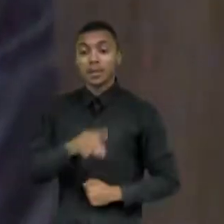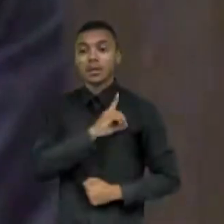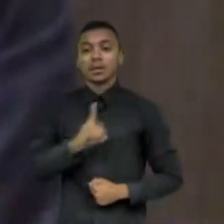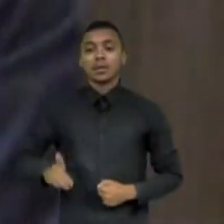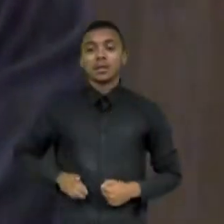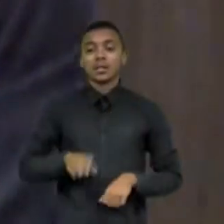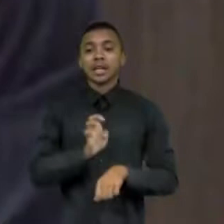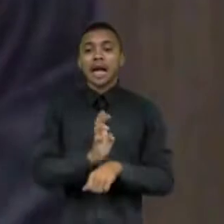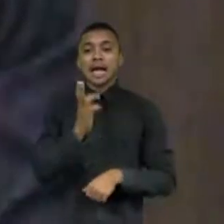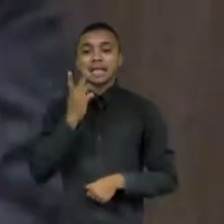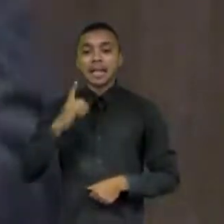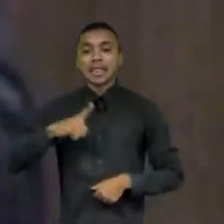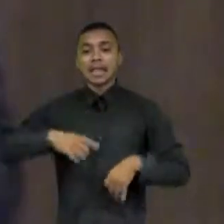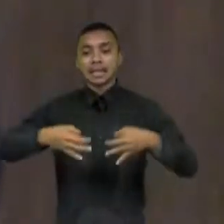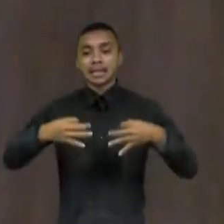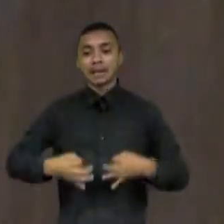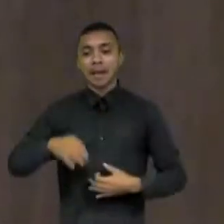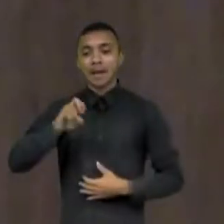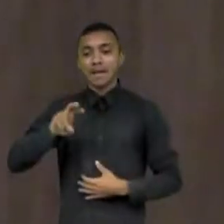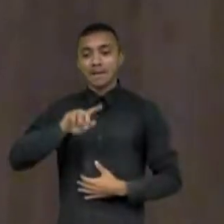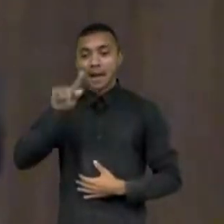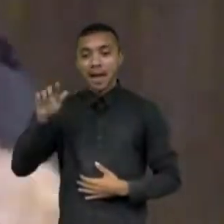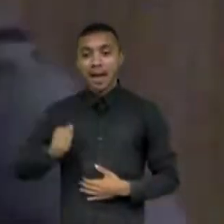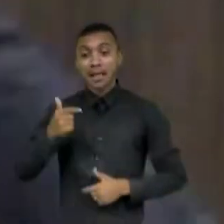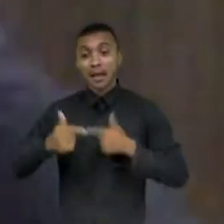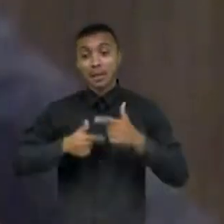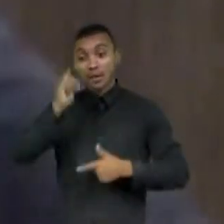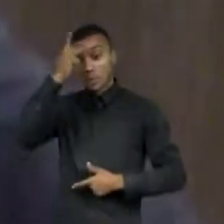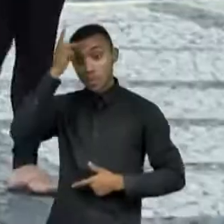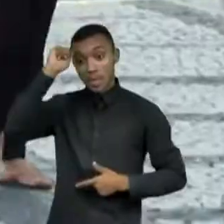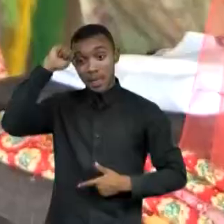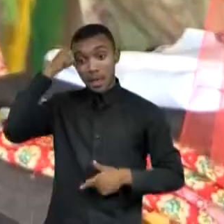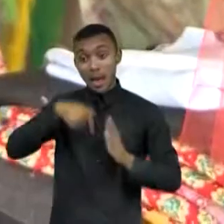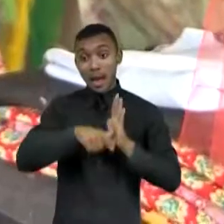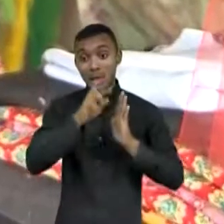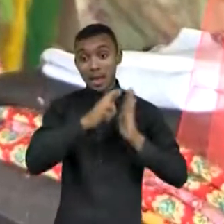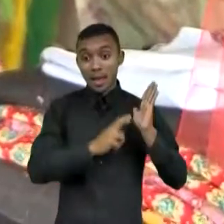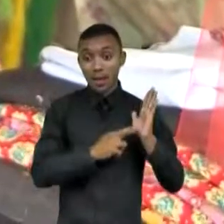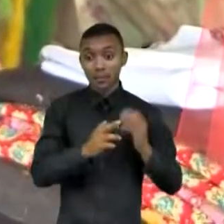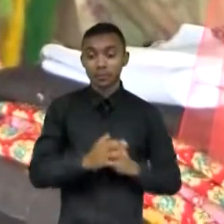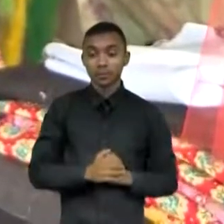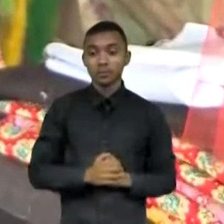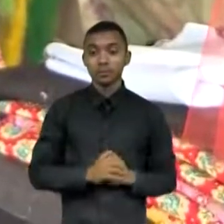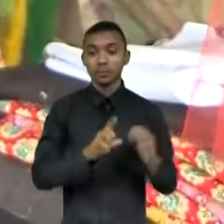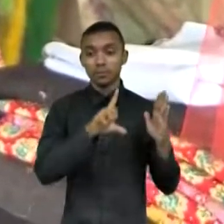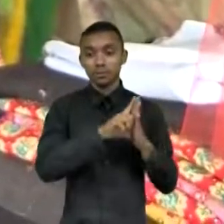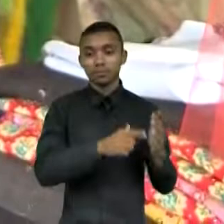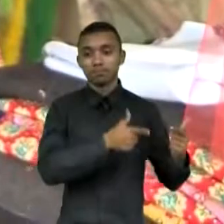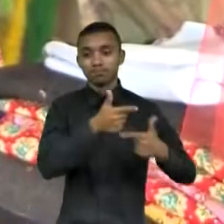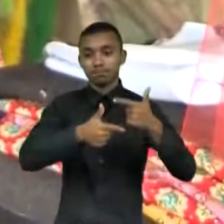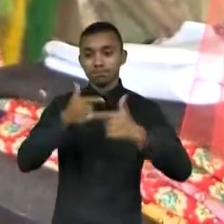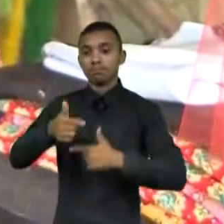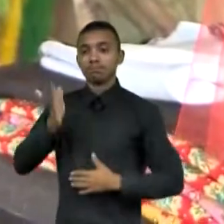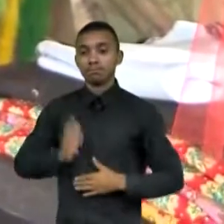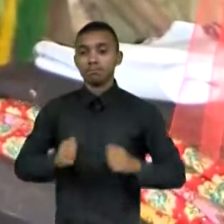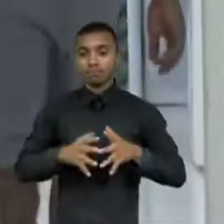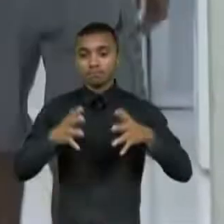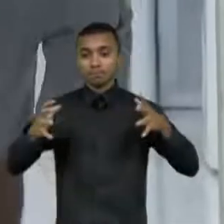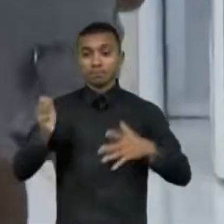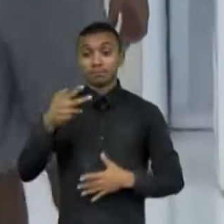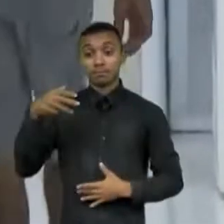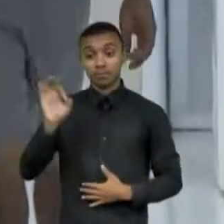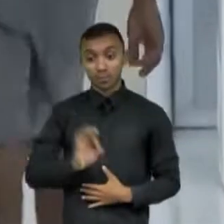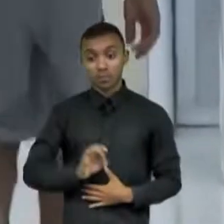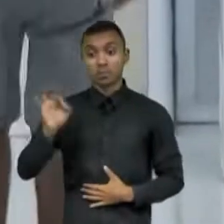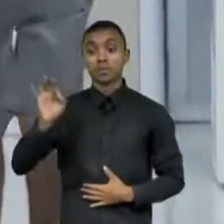vagas de trabalho para pessoas negras através de cotas. Comércio varejista no Ceará cresce quase